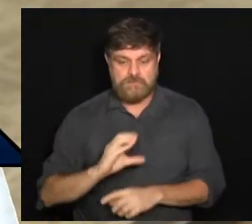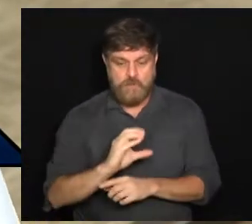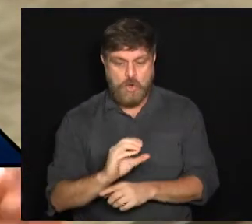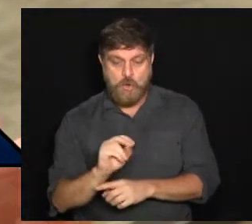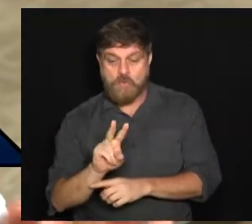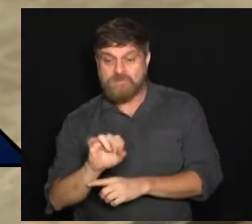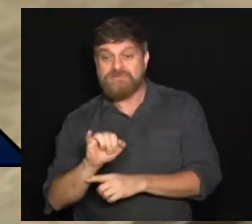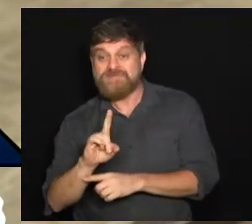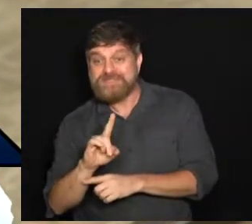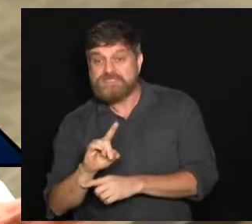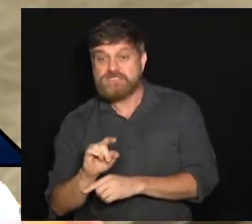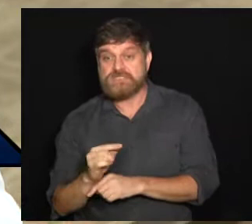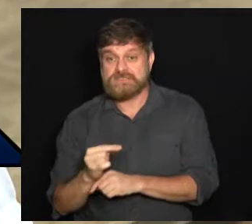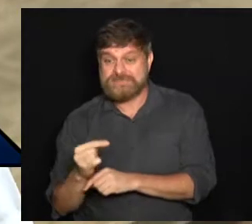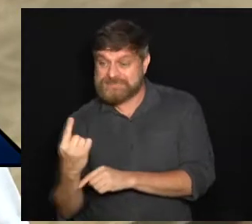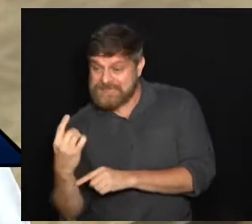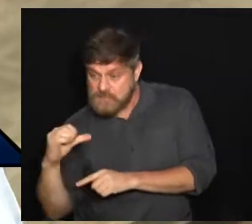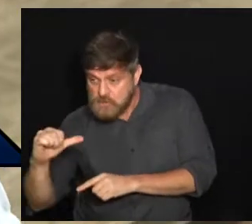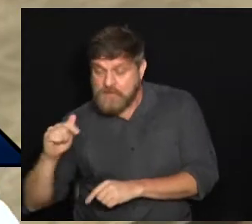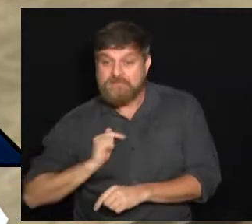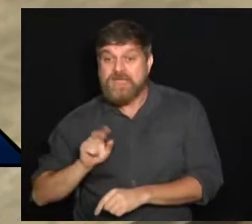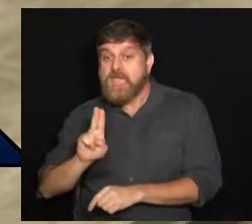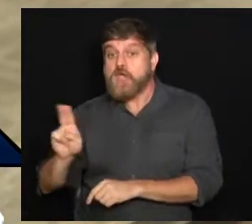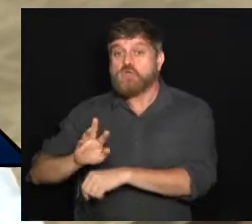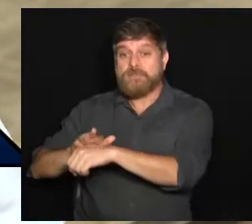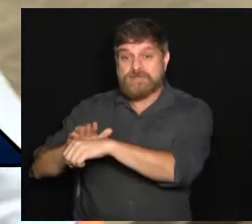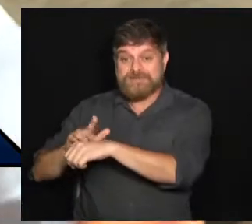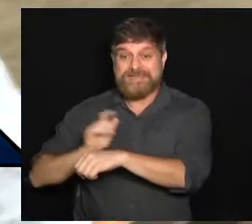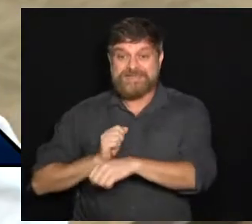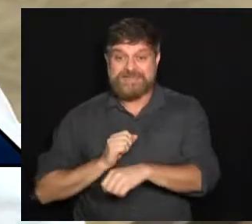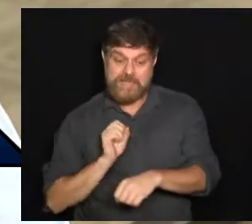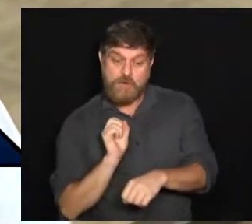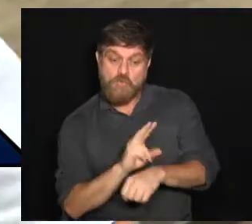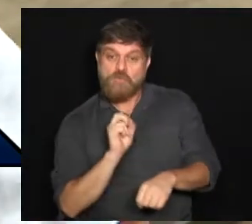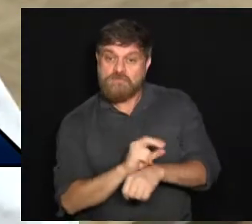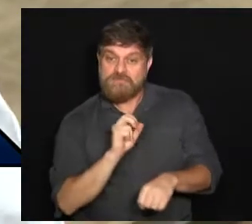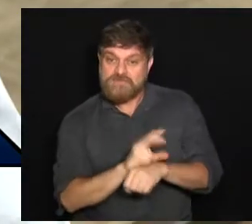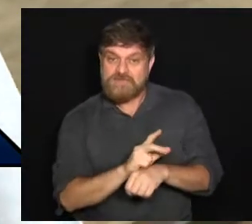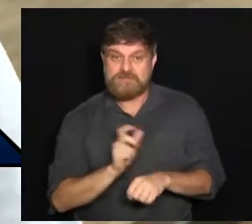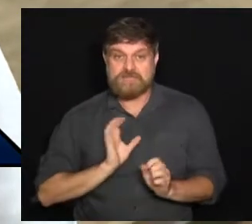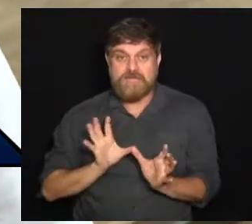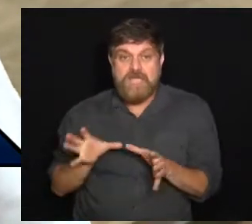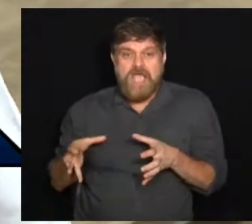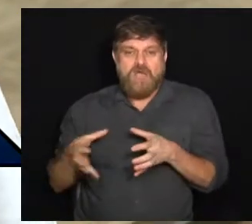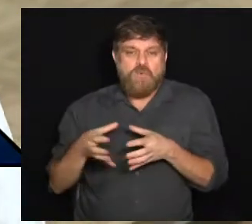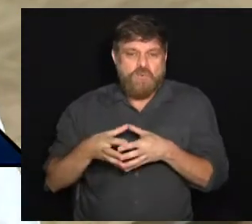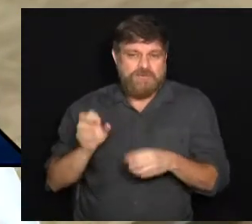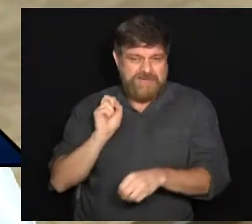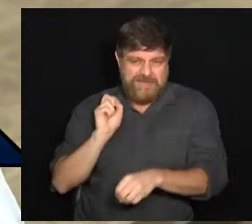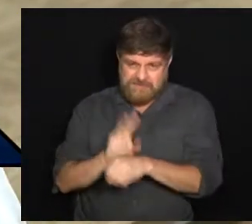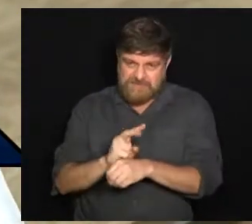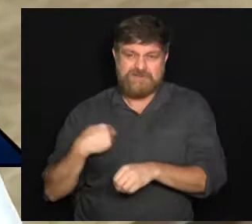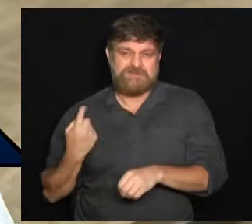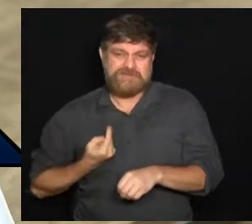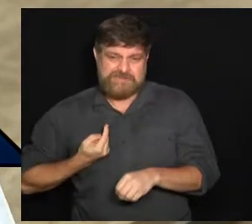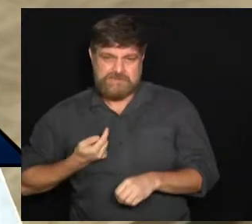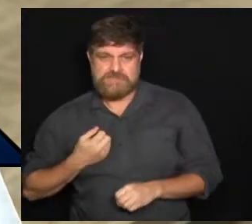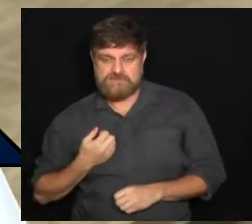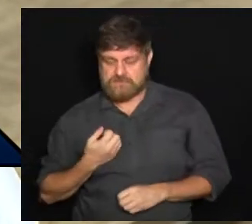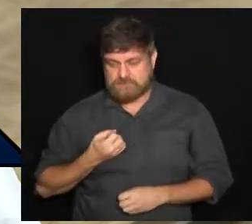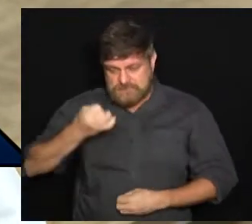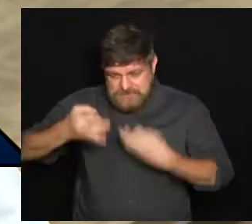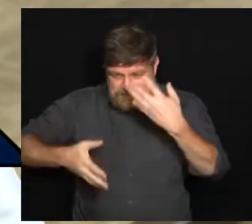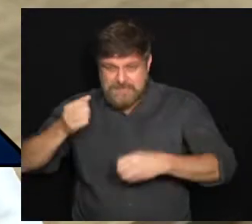doença, SARS-CoV-2 é o nome do vírus, e coronavírus é o nome da família de vírus, é o nome que pegou, é o nome que nós vamos usar para falar aqui,